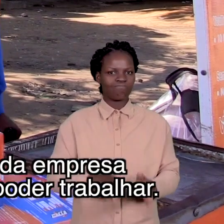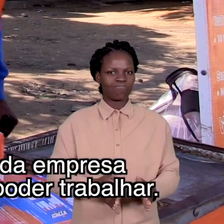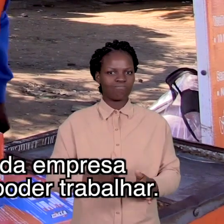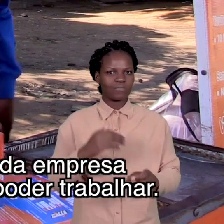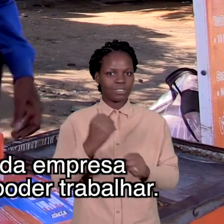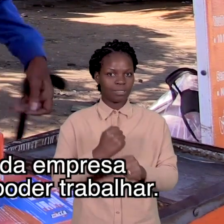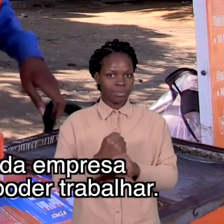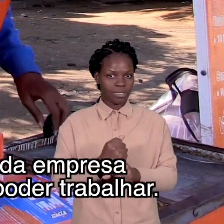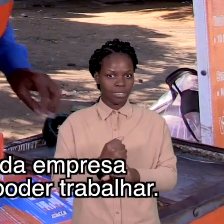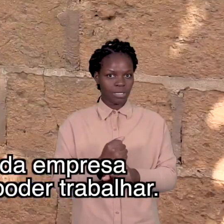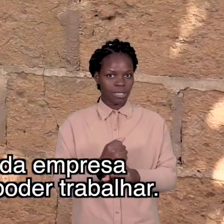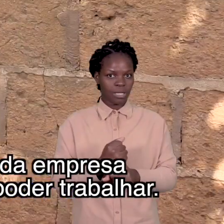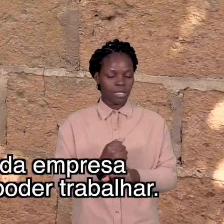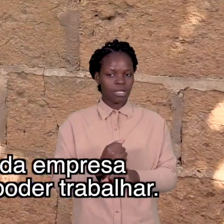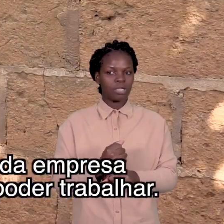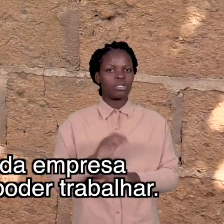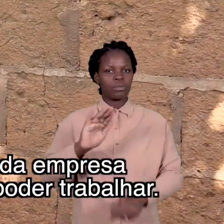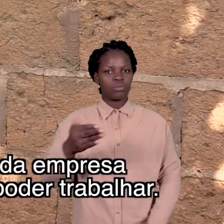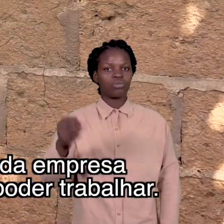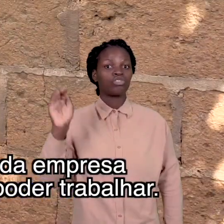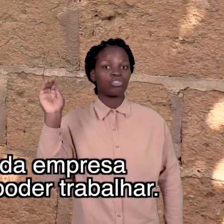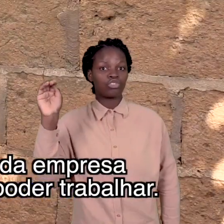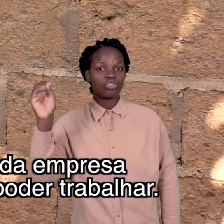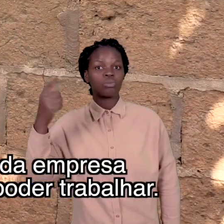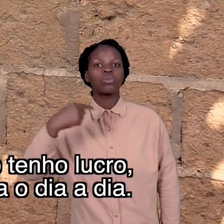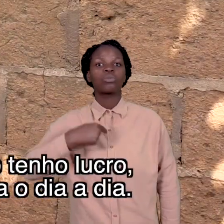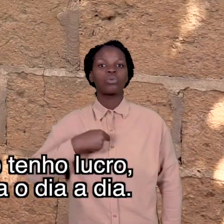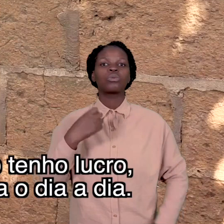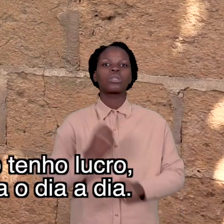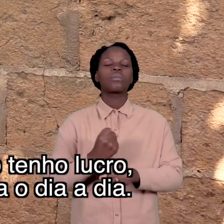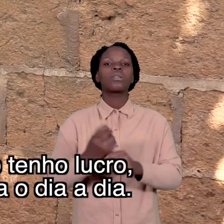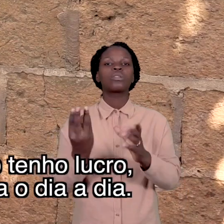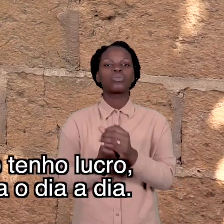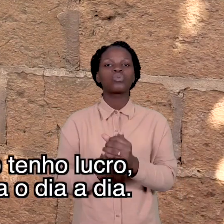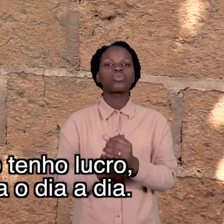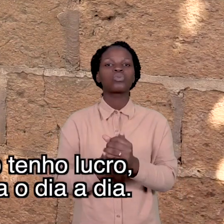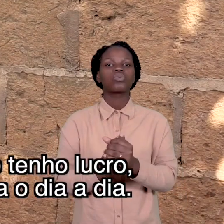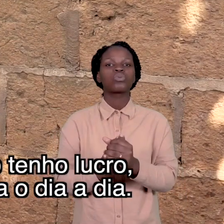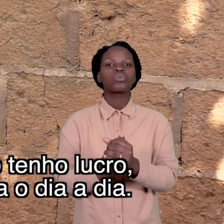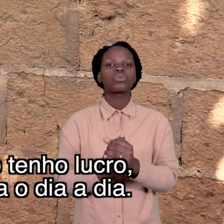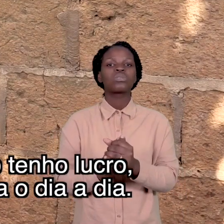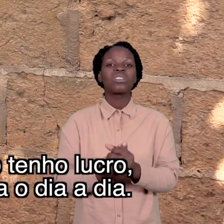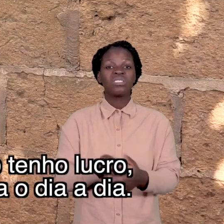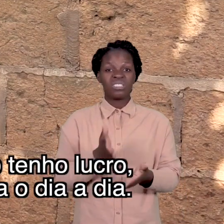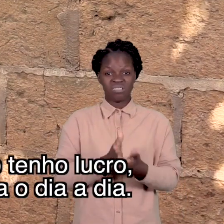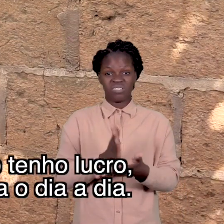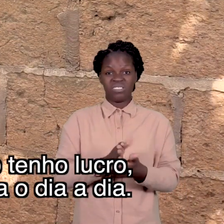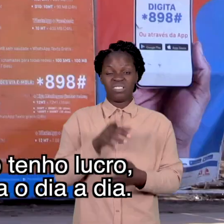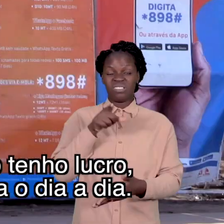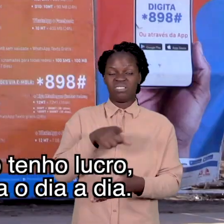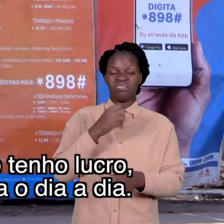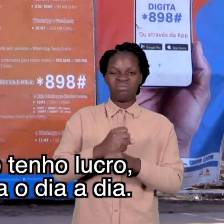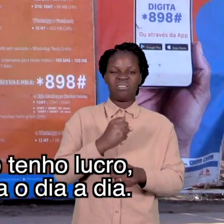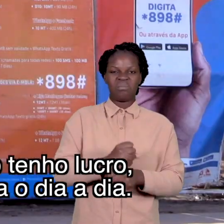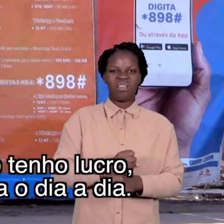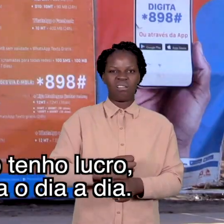também. Ela acabou me metendo lá para poder trabalhar lá. Na verdade, o trabalho não